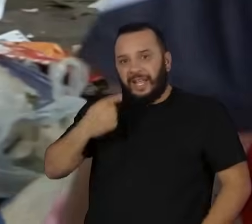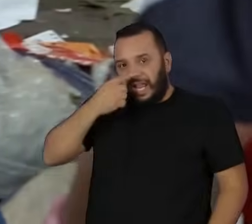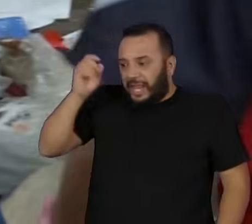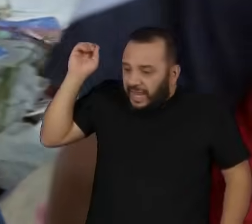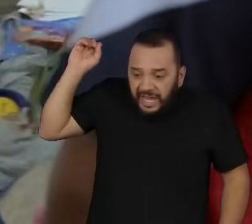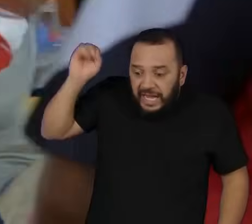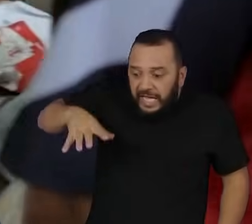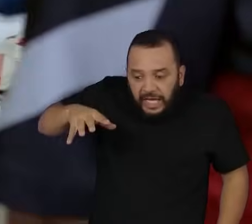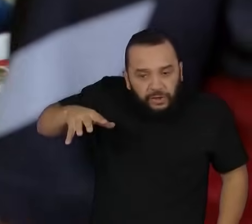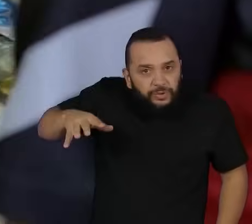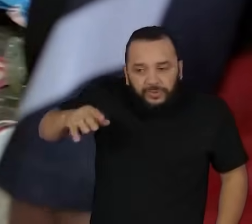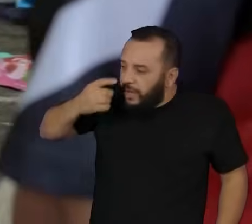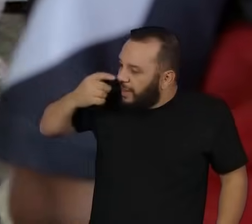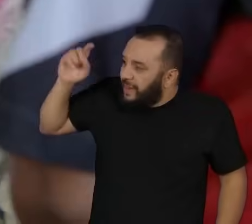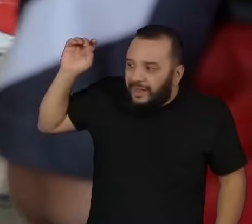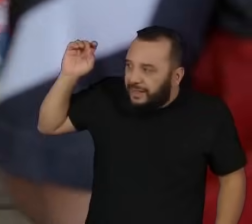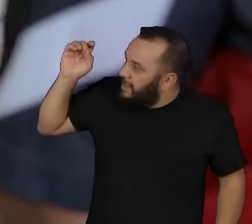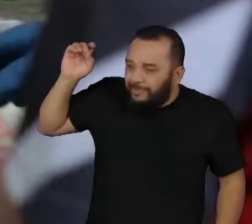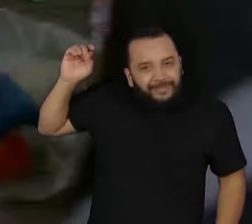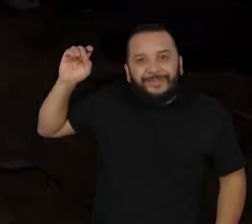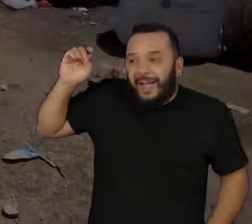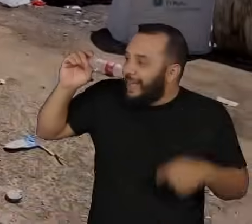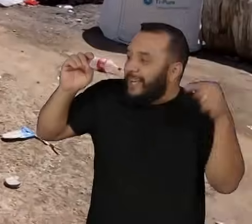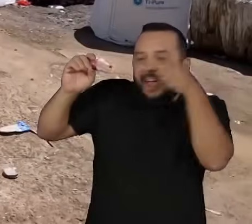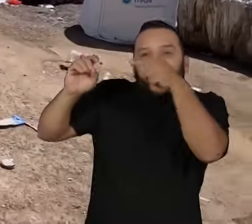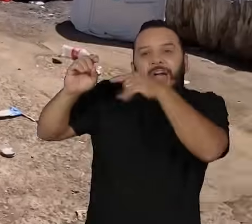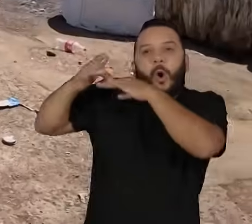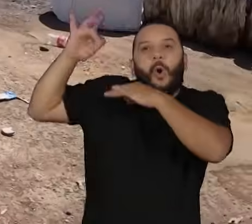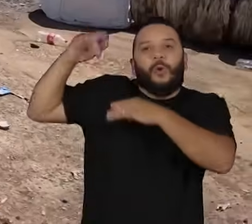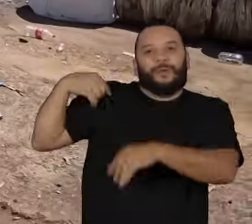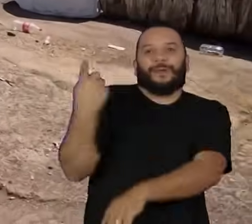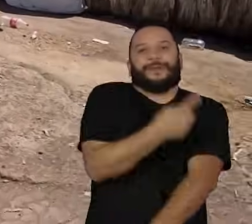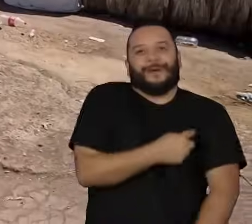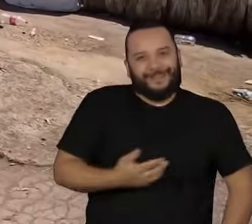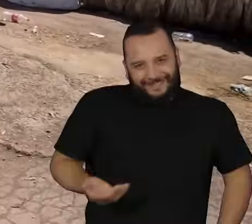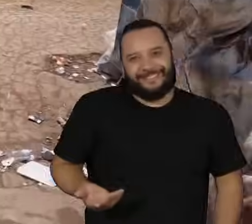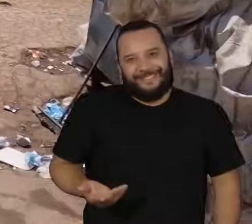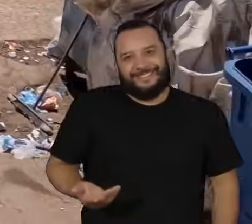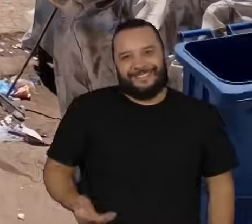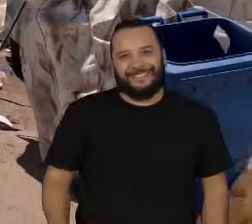lixo, o que para muitos é lixo, para nós vale ouro.